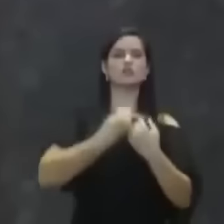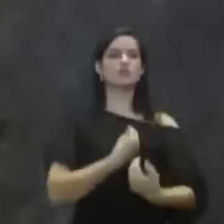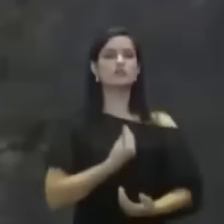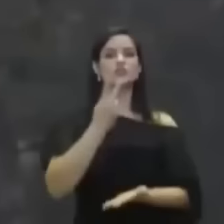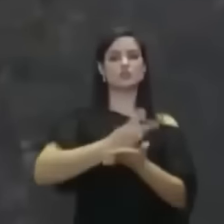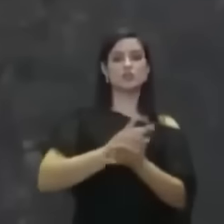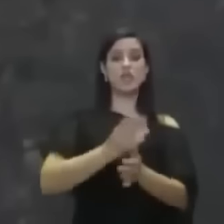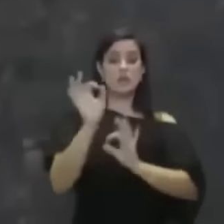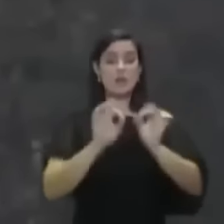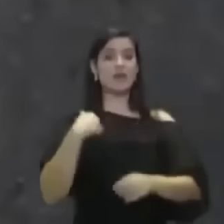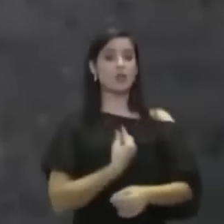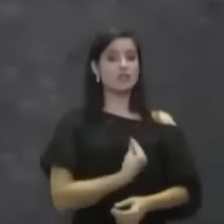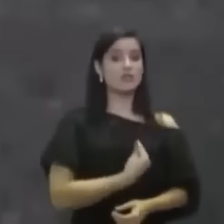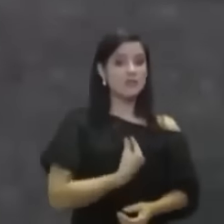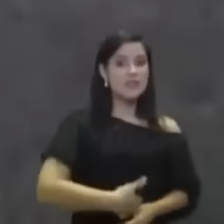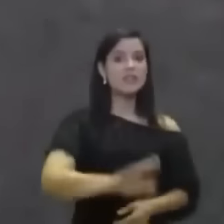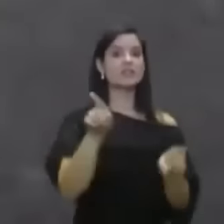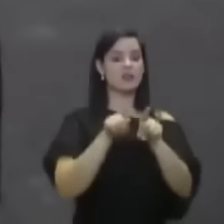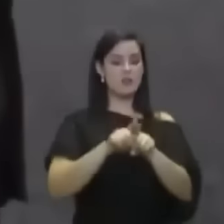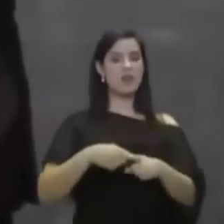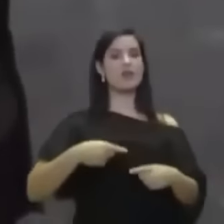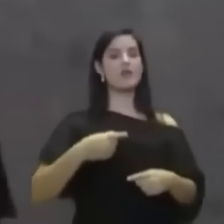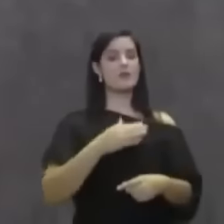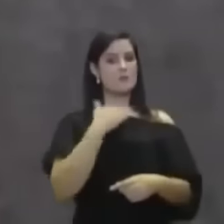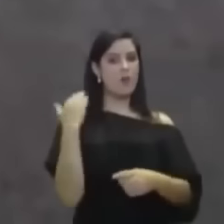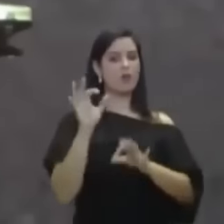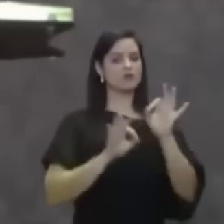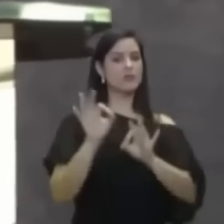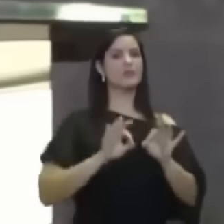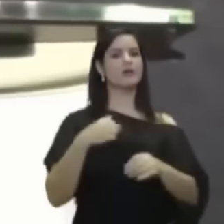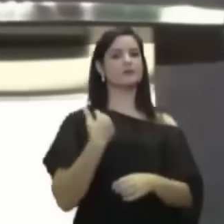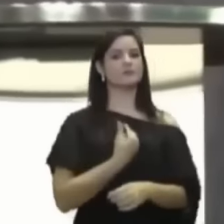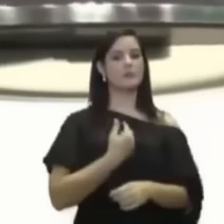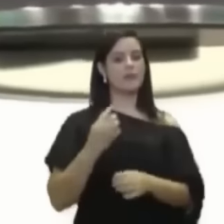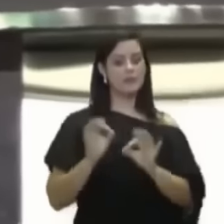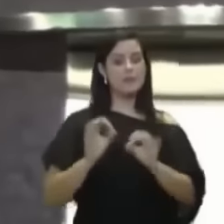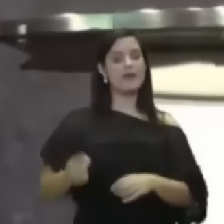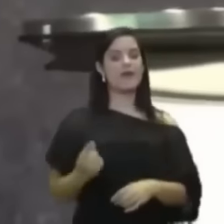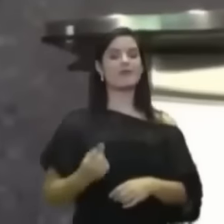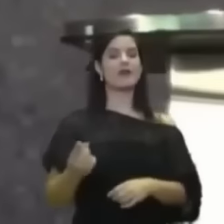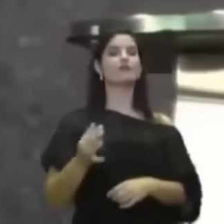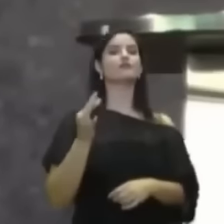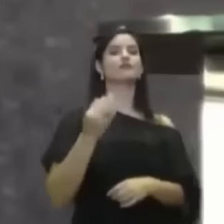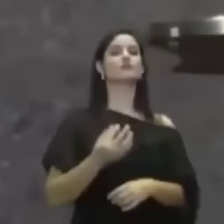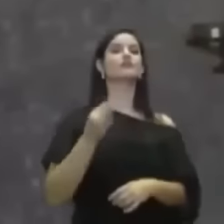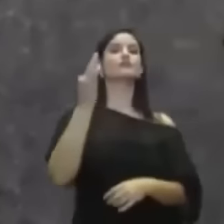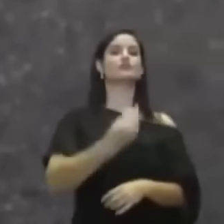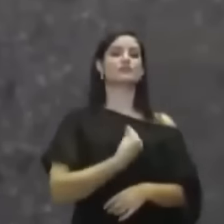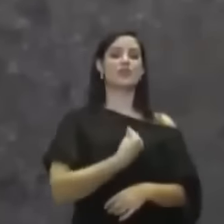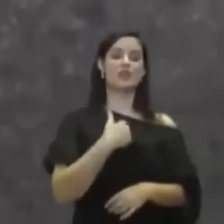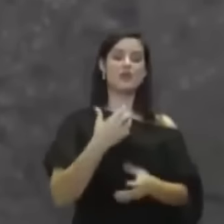que nos prepara para a morte, esta palavra que nos prepara para a eternidade. Eu quero orar com